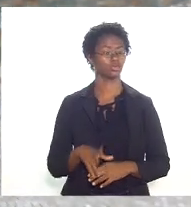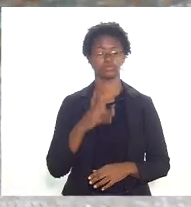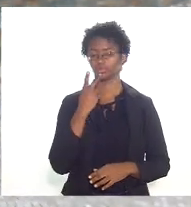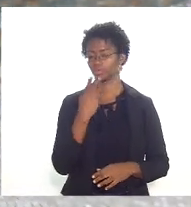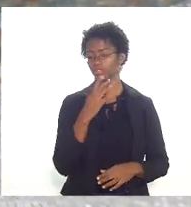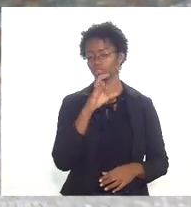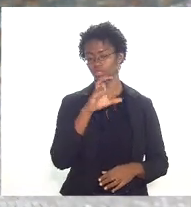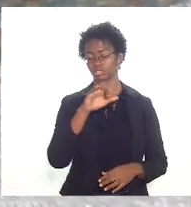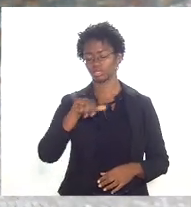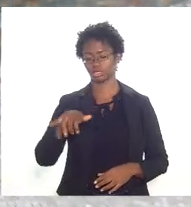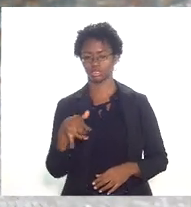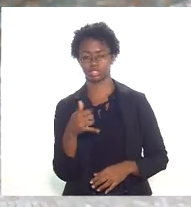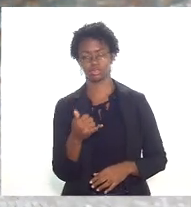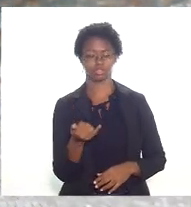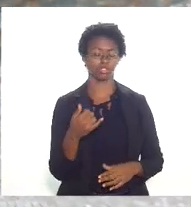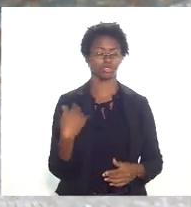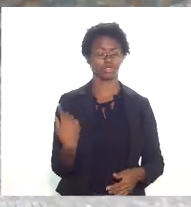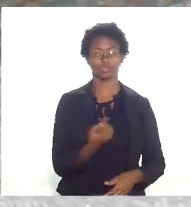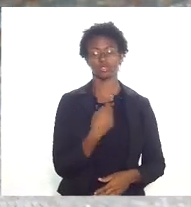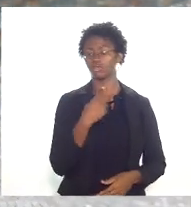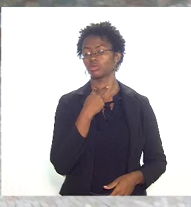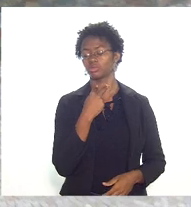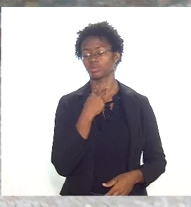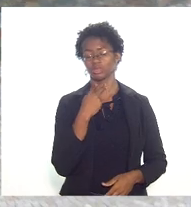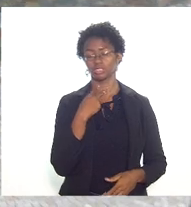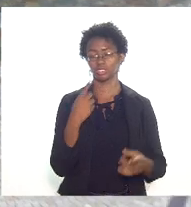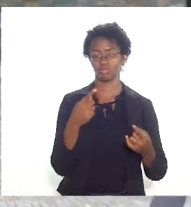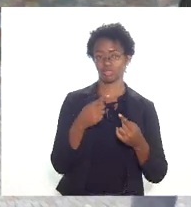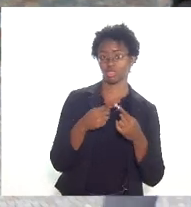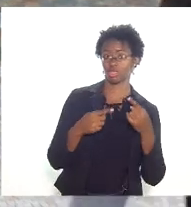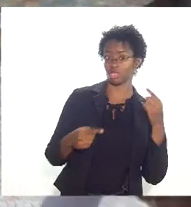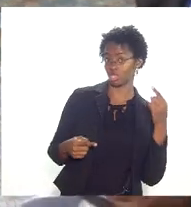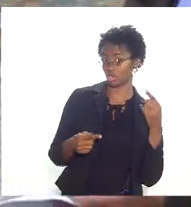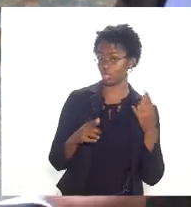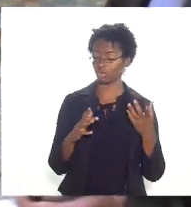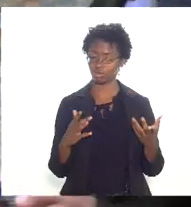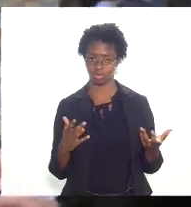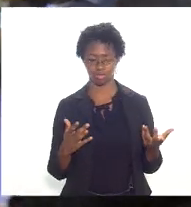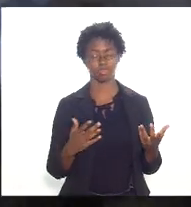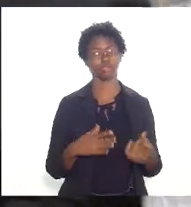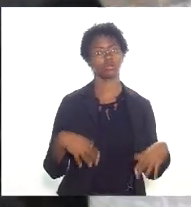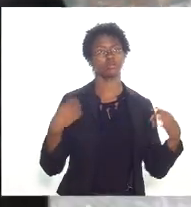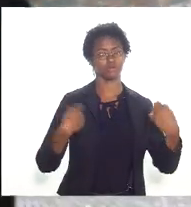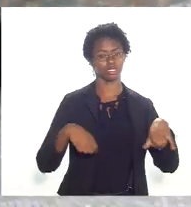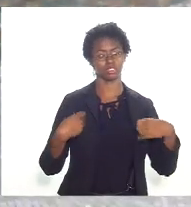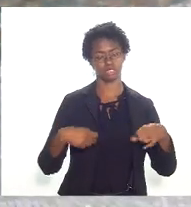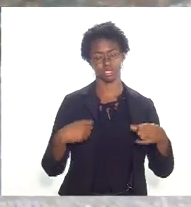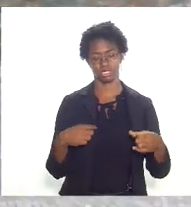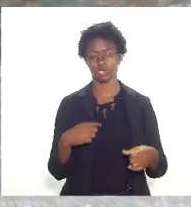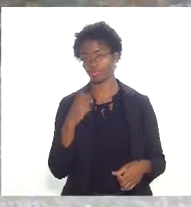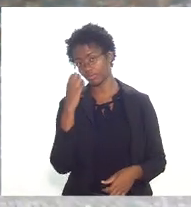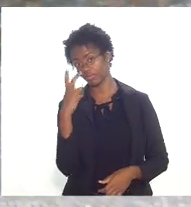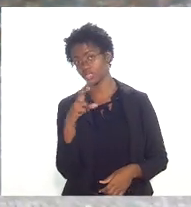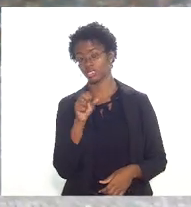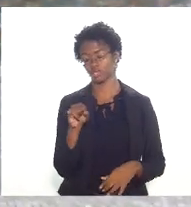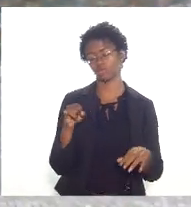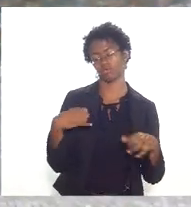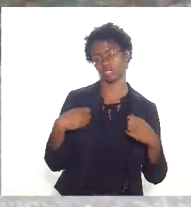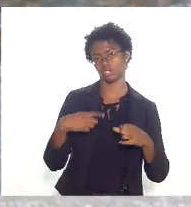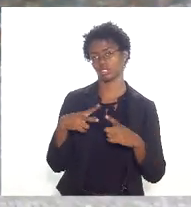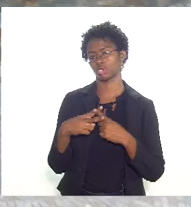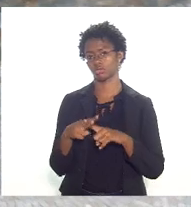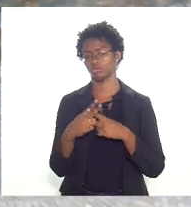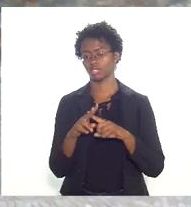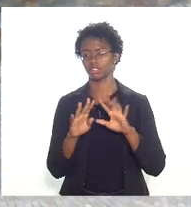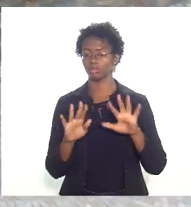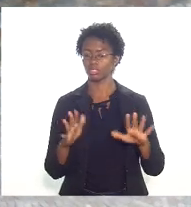ccj abre a mente nós poderíamos aqui tem divergência seria pela condicionalidade ou pela consolidade com emendas e eu já